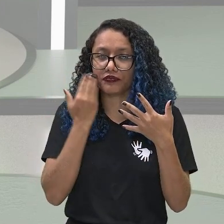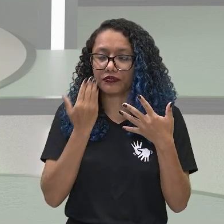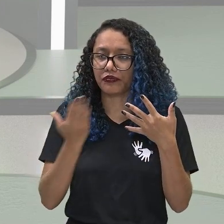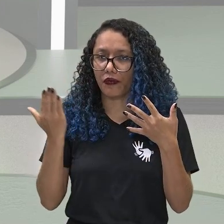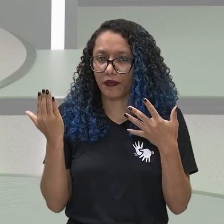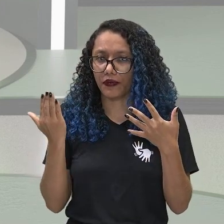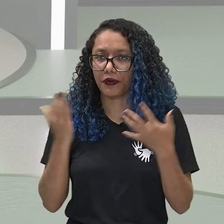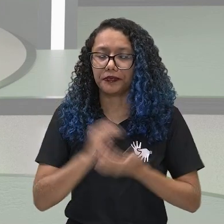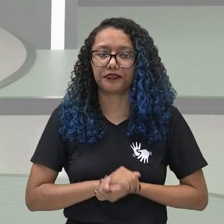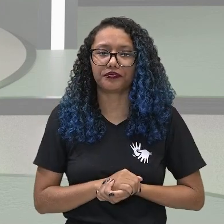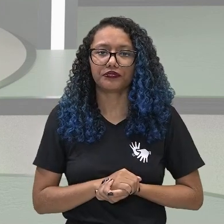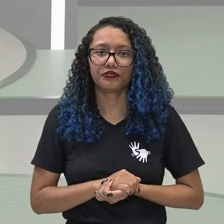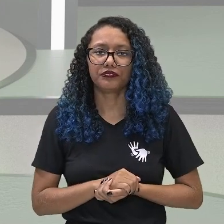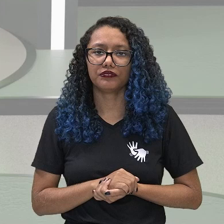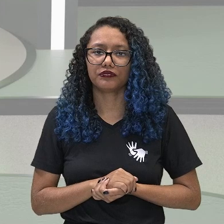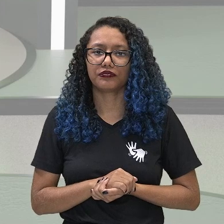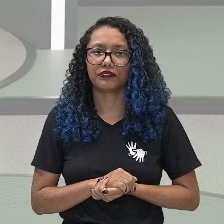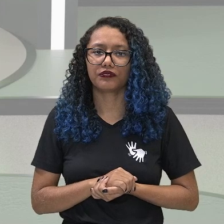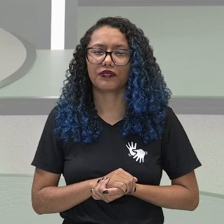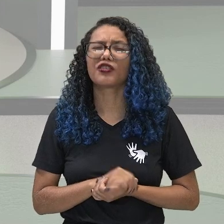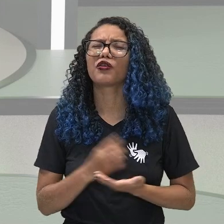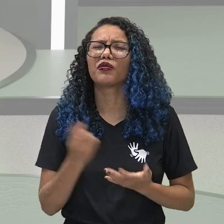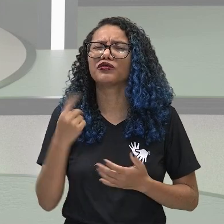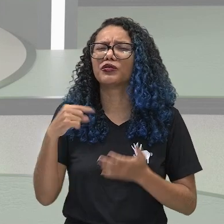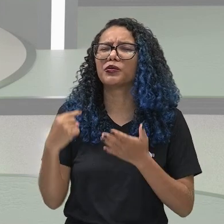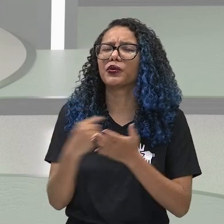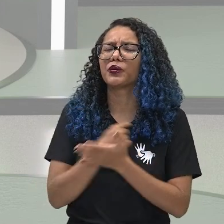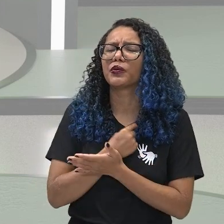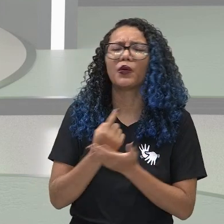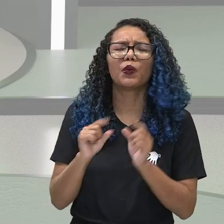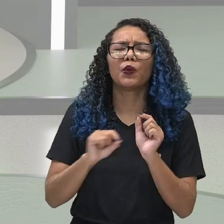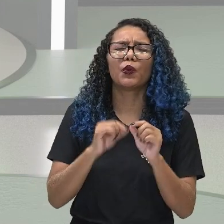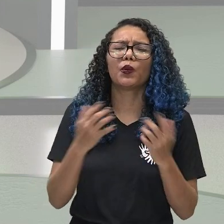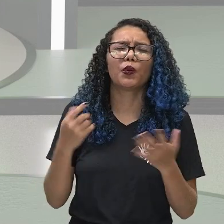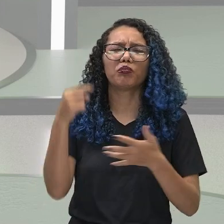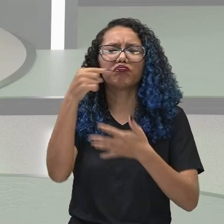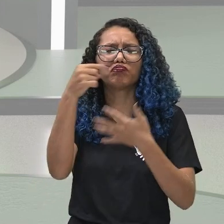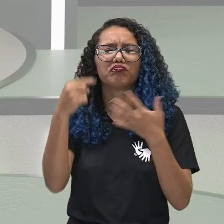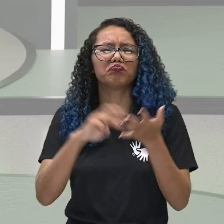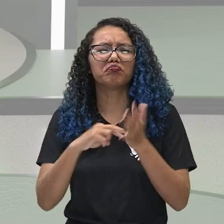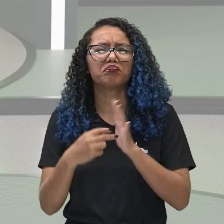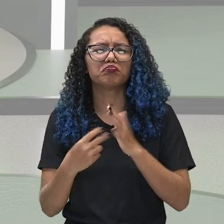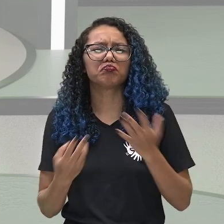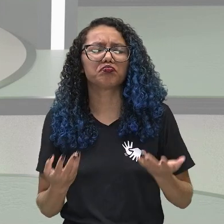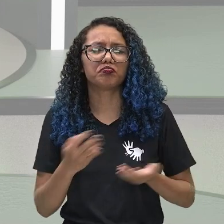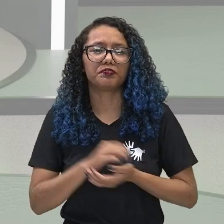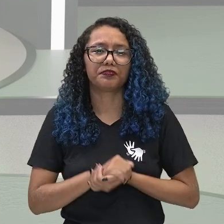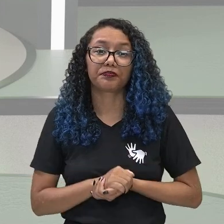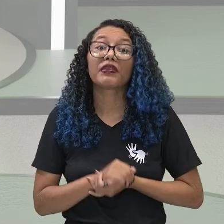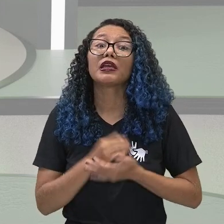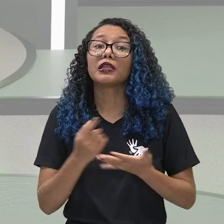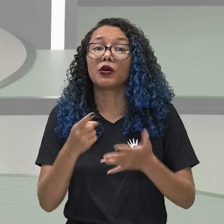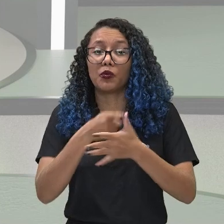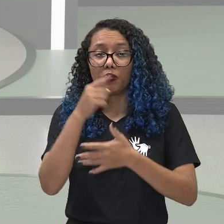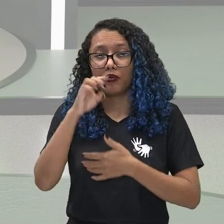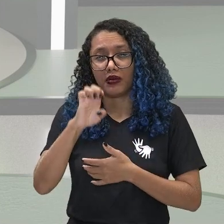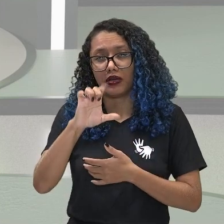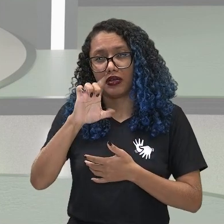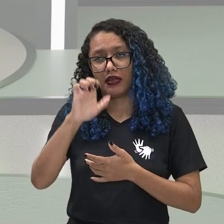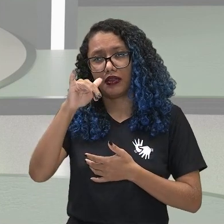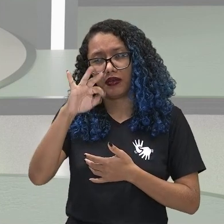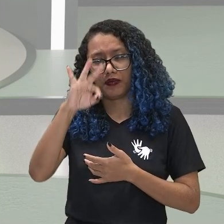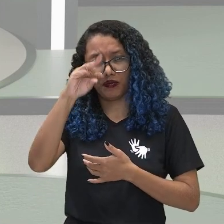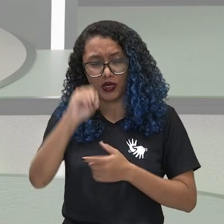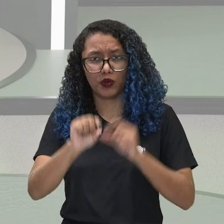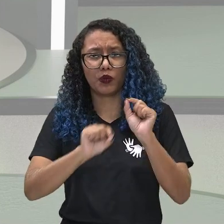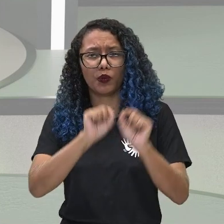e misturas. Professora, o que é isso? Elementos são substâncias formadas por átomos